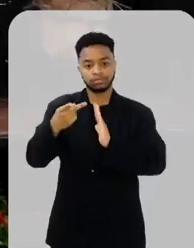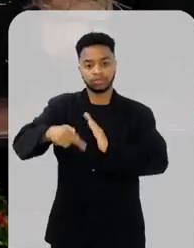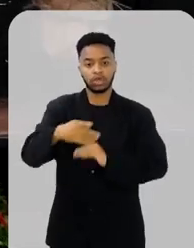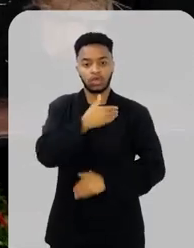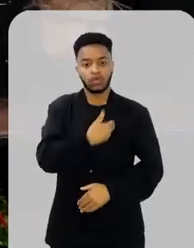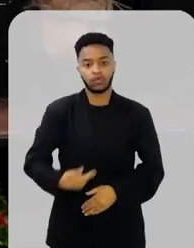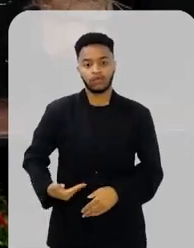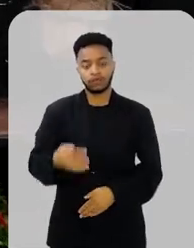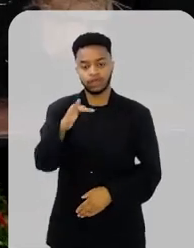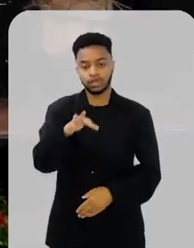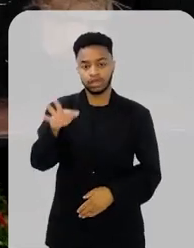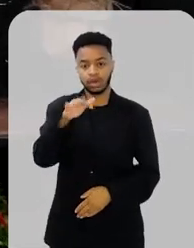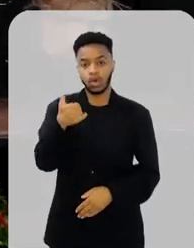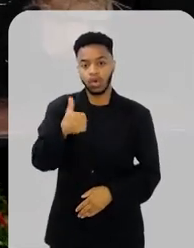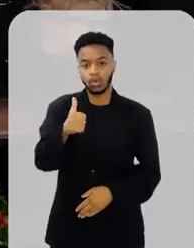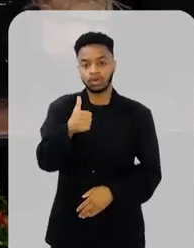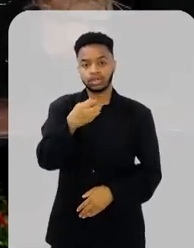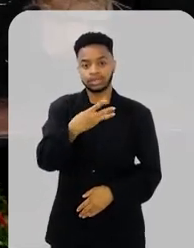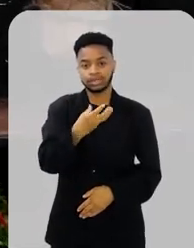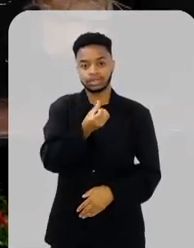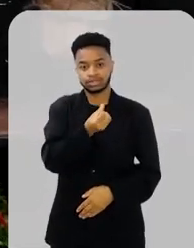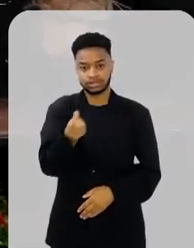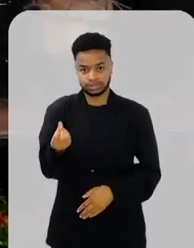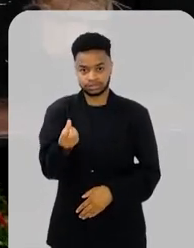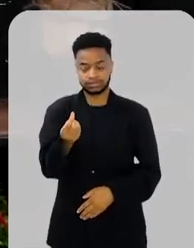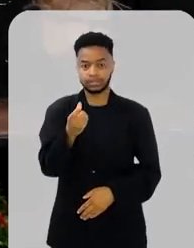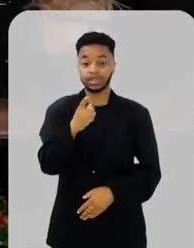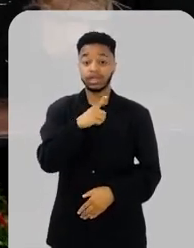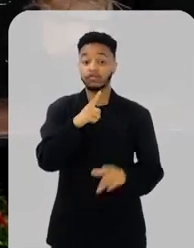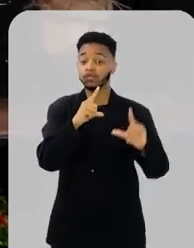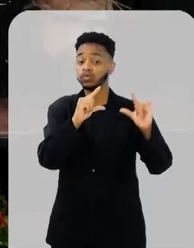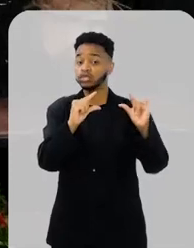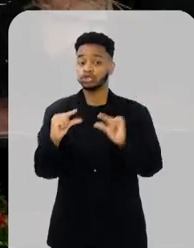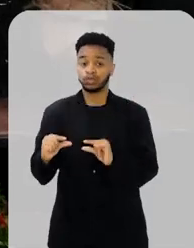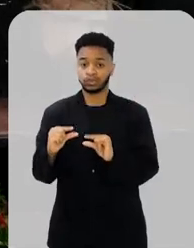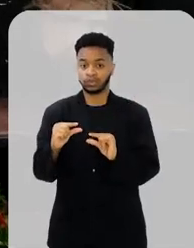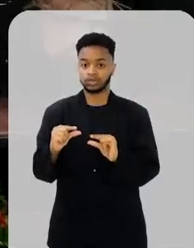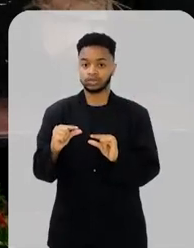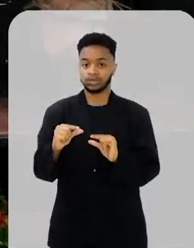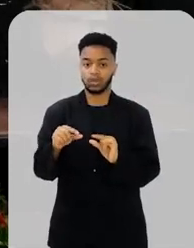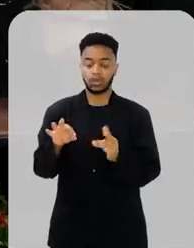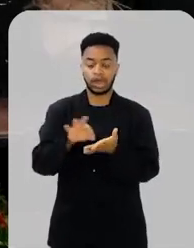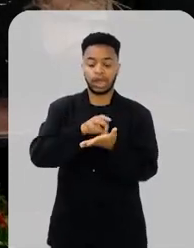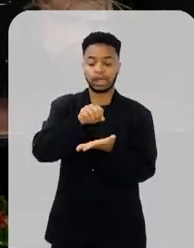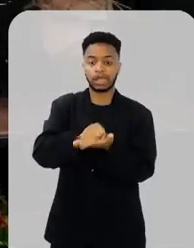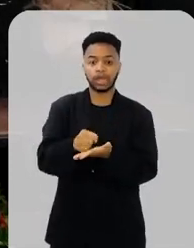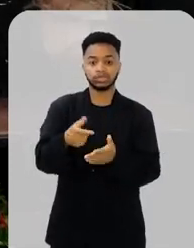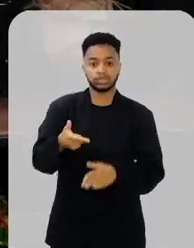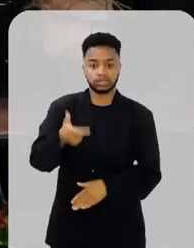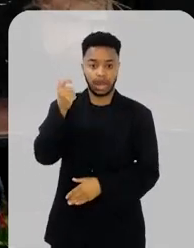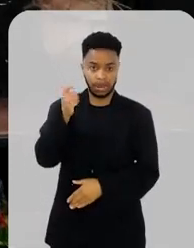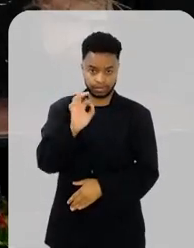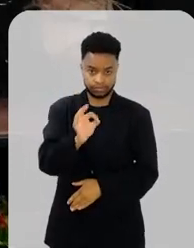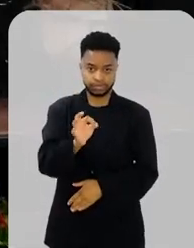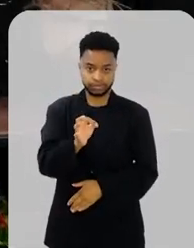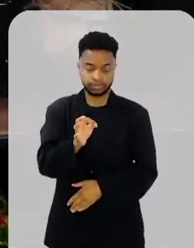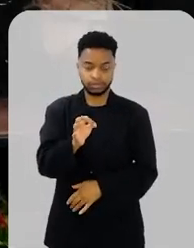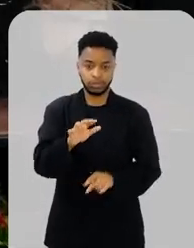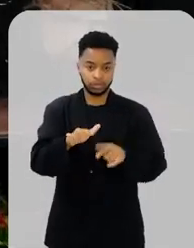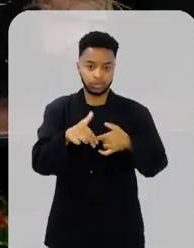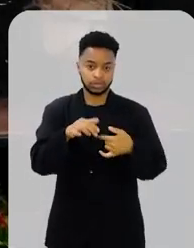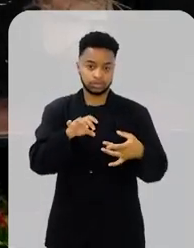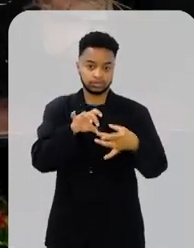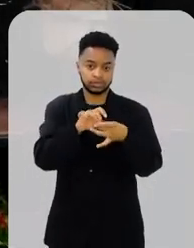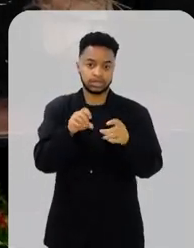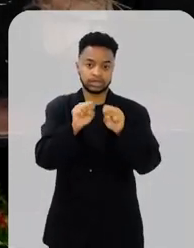atual governo federal, Decreto 11.366, houve uma diminuição do cadastro de armas, né,